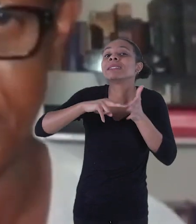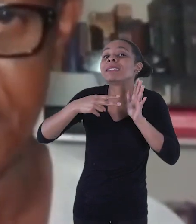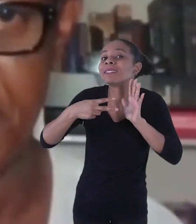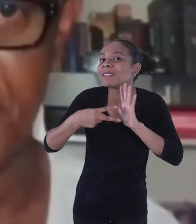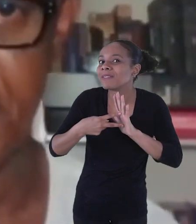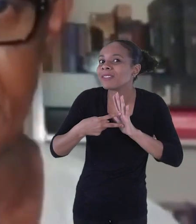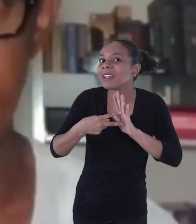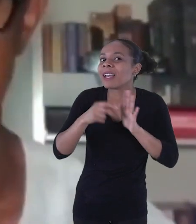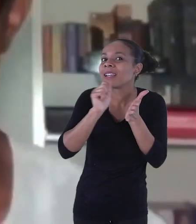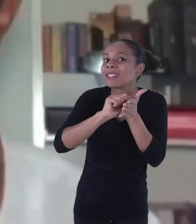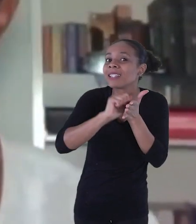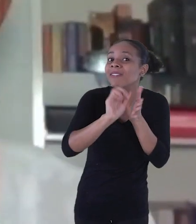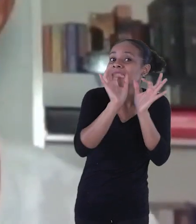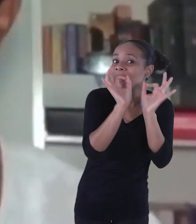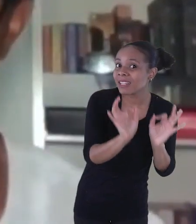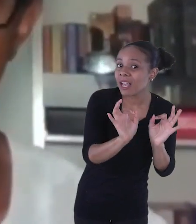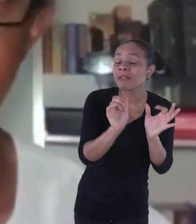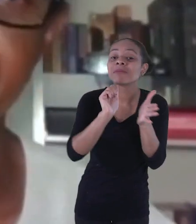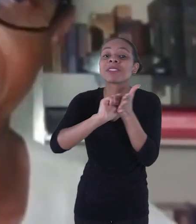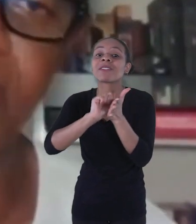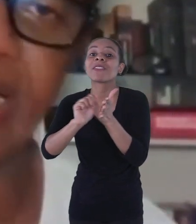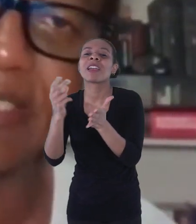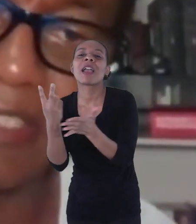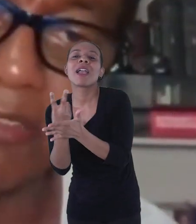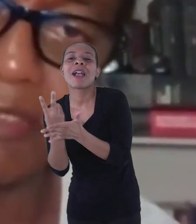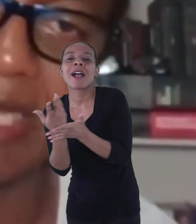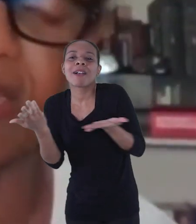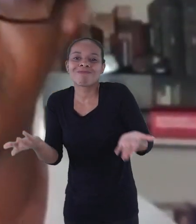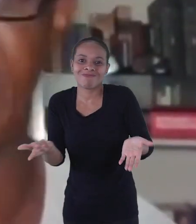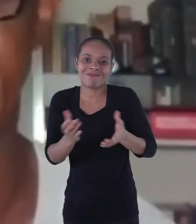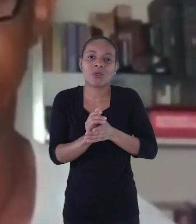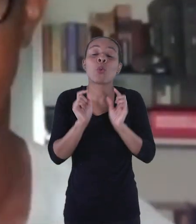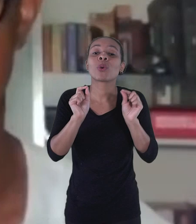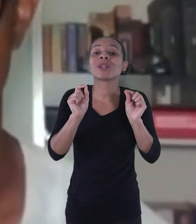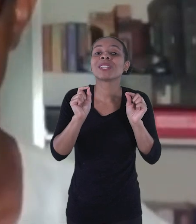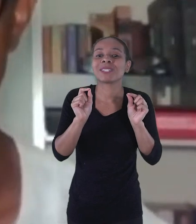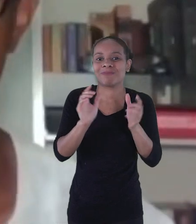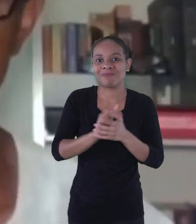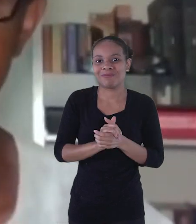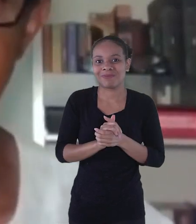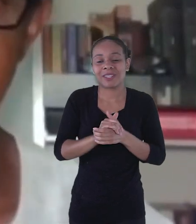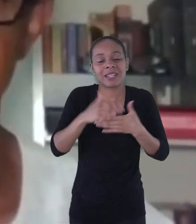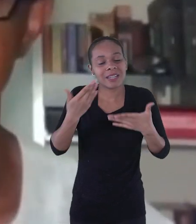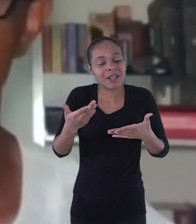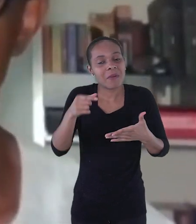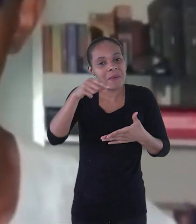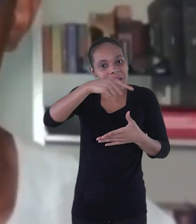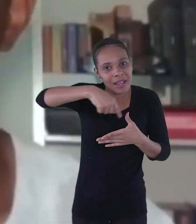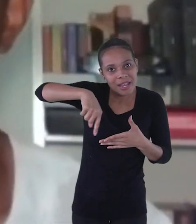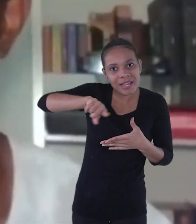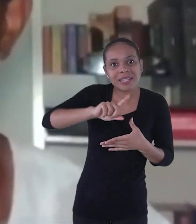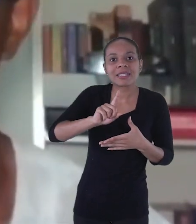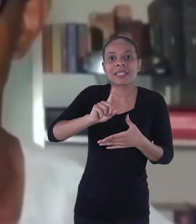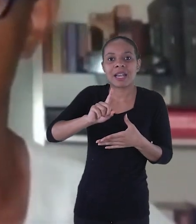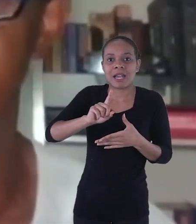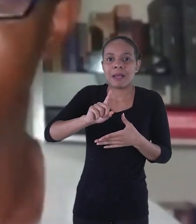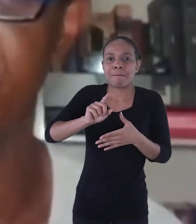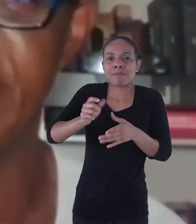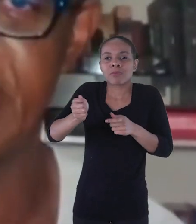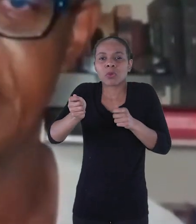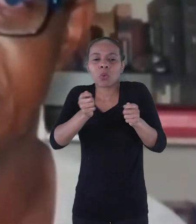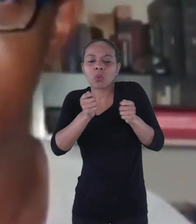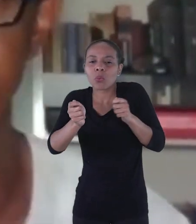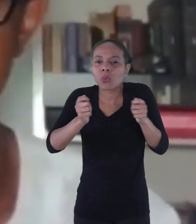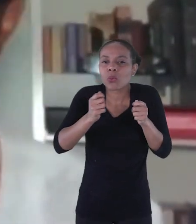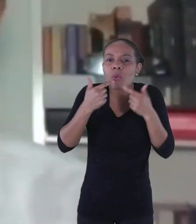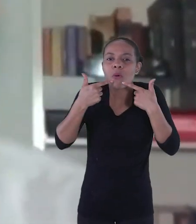escrever errado? Né? E aí, quer dizer, essa manipulação da linguagem fez com que a Carolina também sobrevivesse